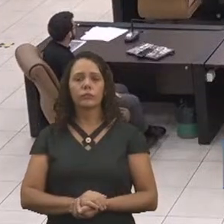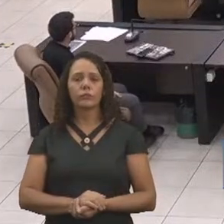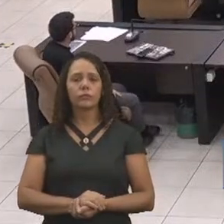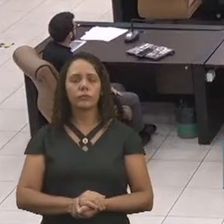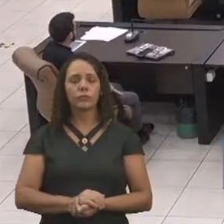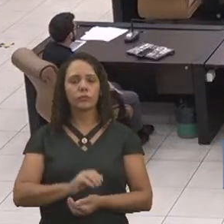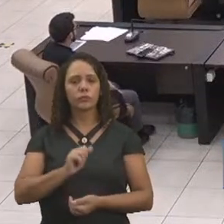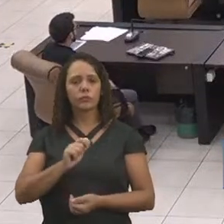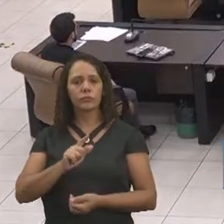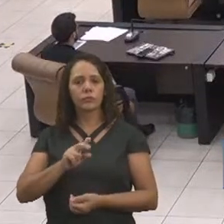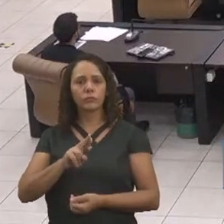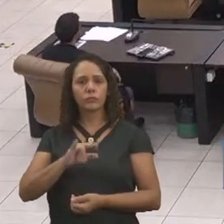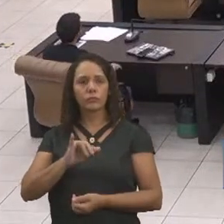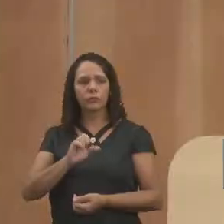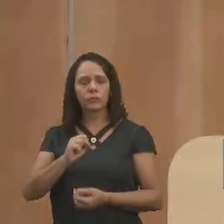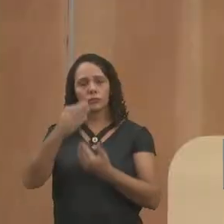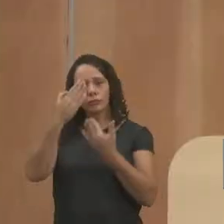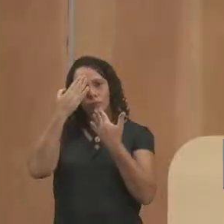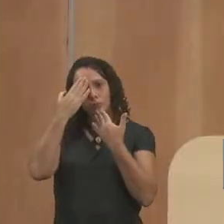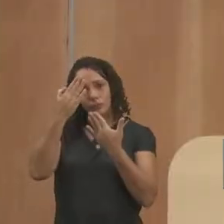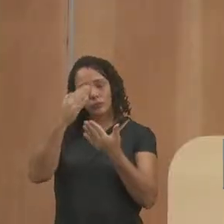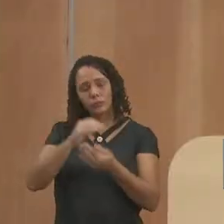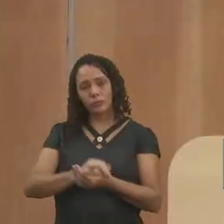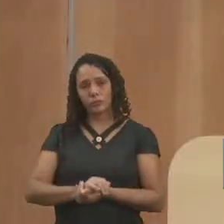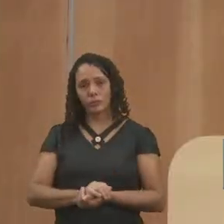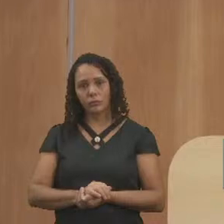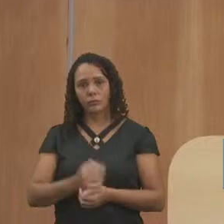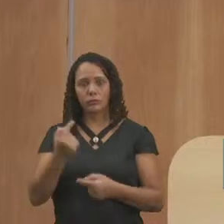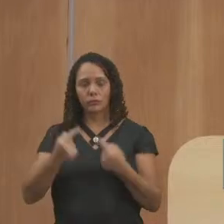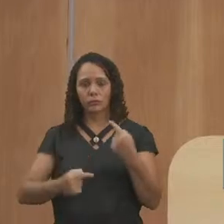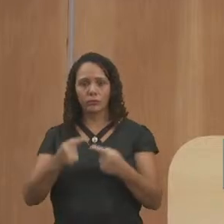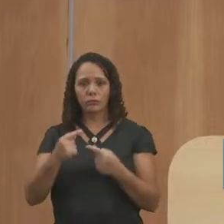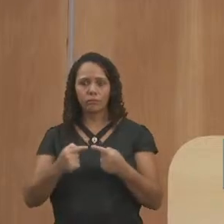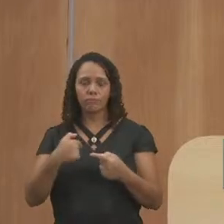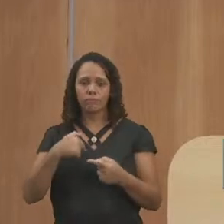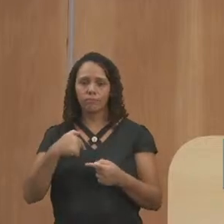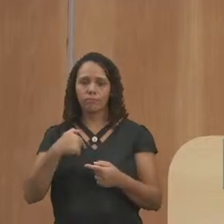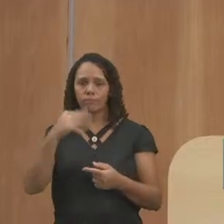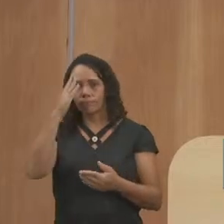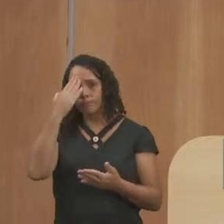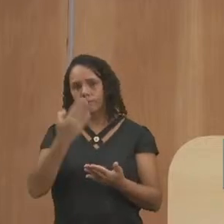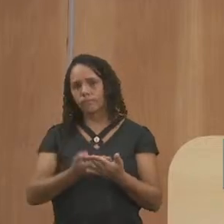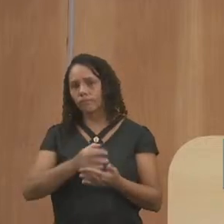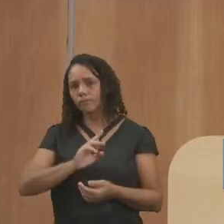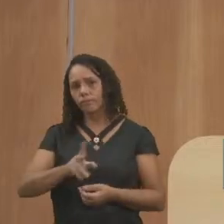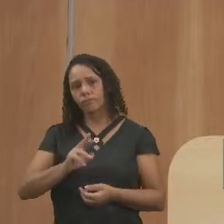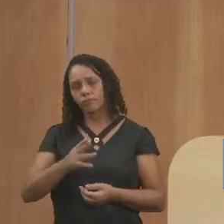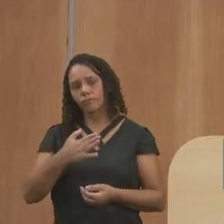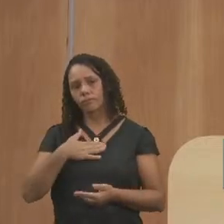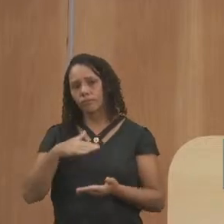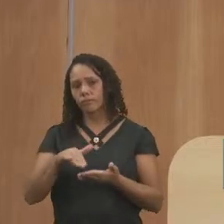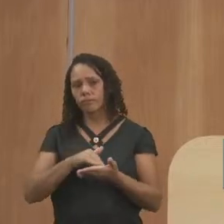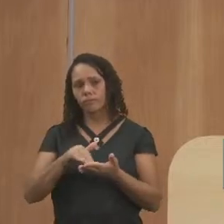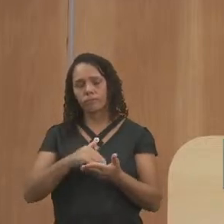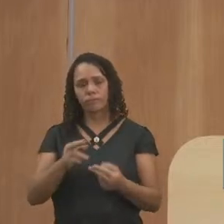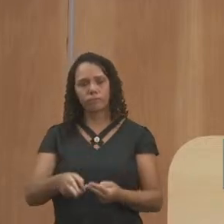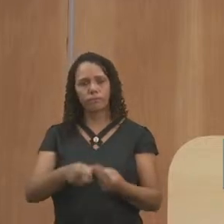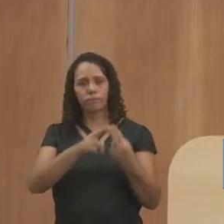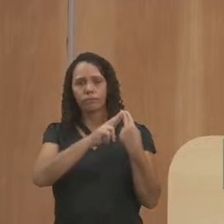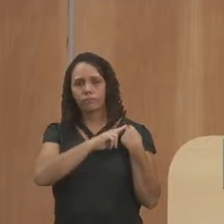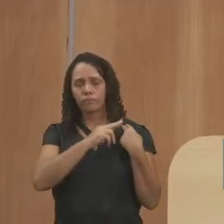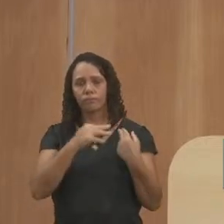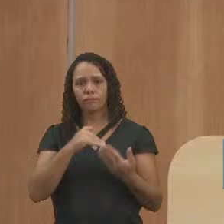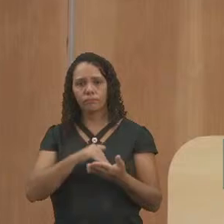Agradeço, Luiz. Quanto à articulação política, eu acredito não é sob responsabilidade da minha secretaria, da Secretaria